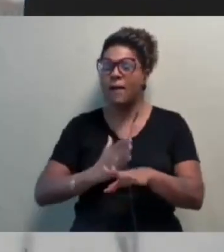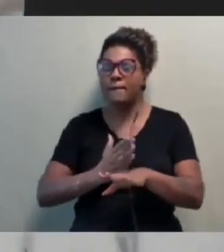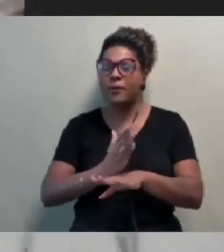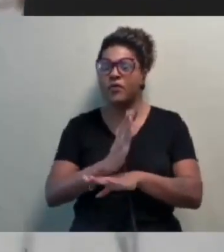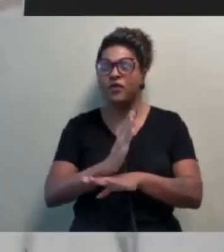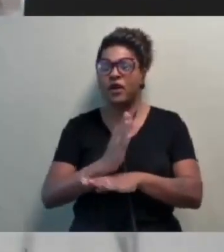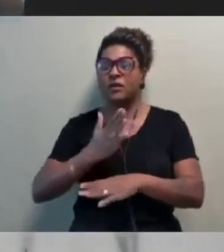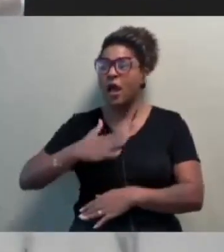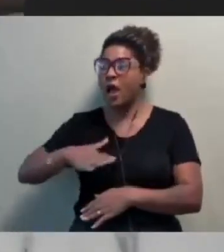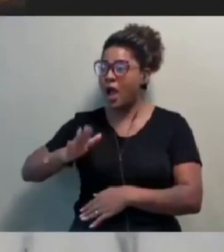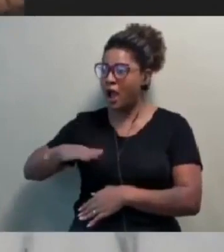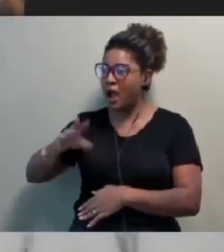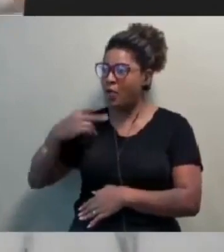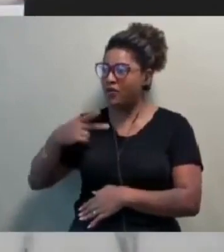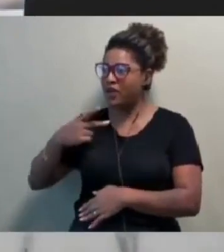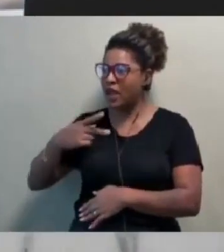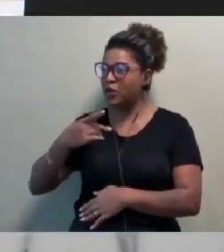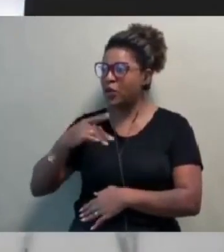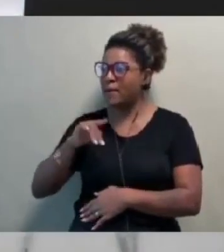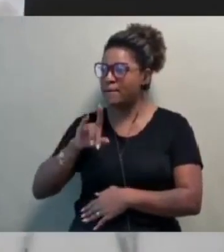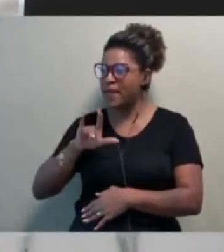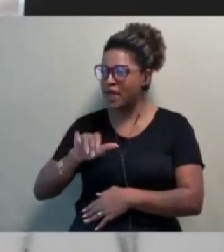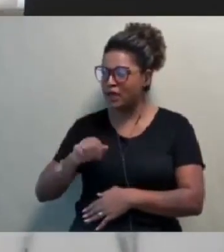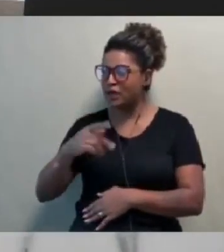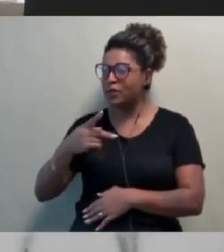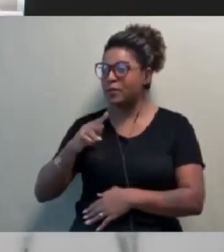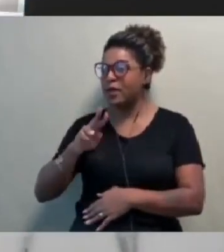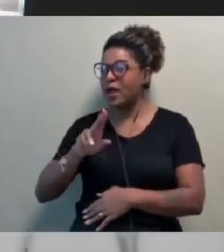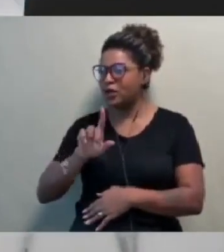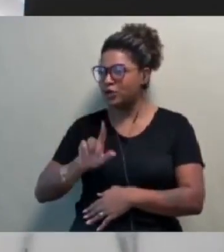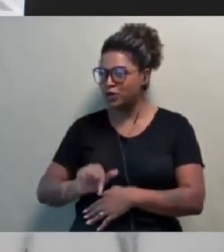Pedro Patrus. Está aprovado